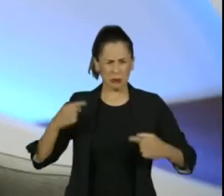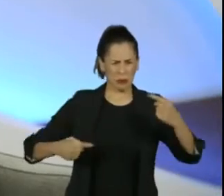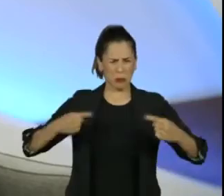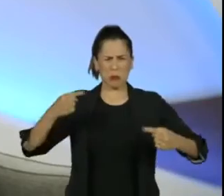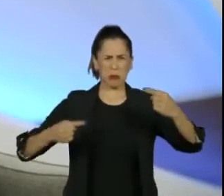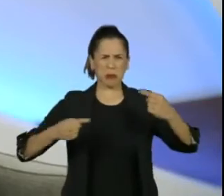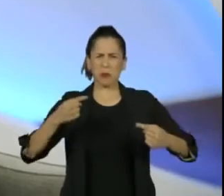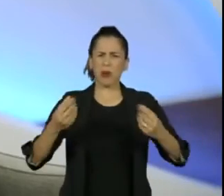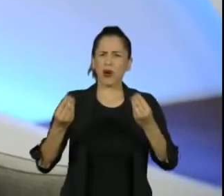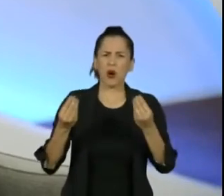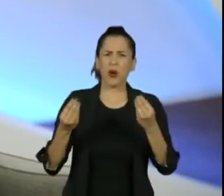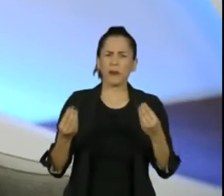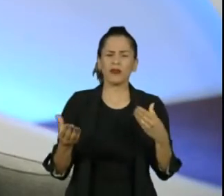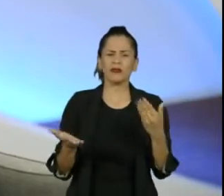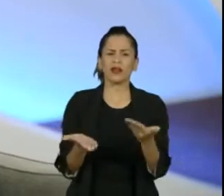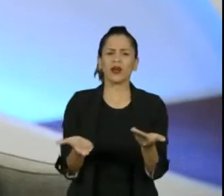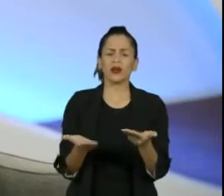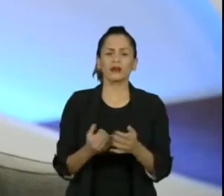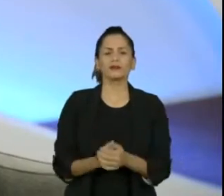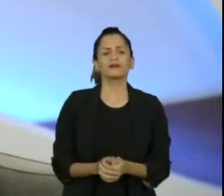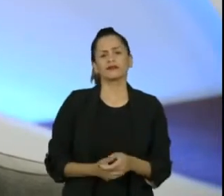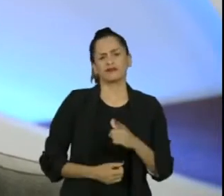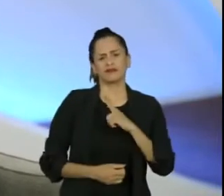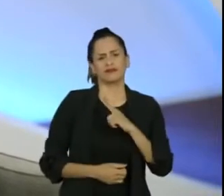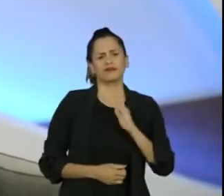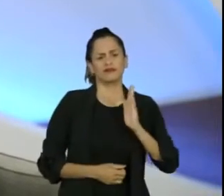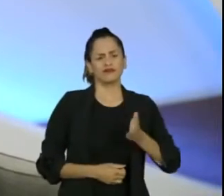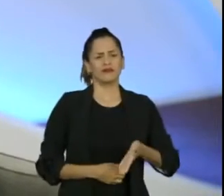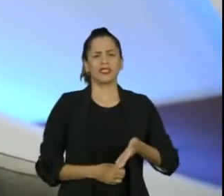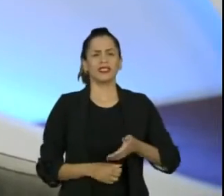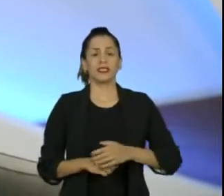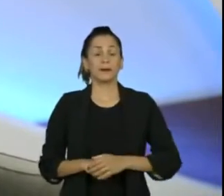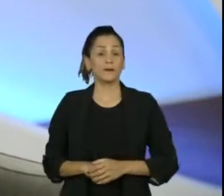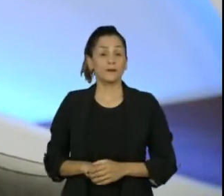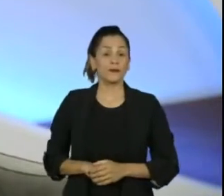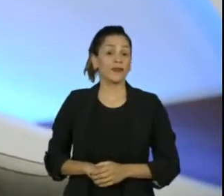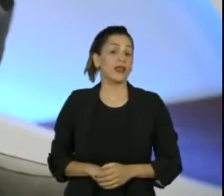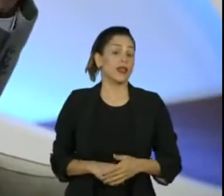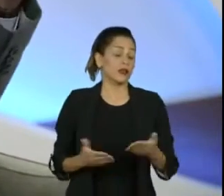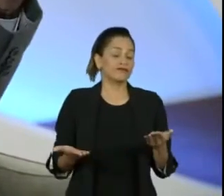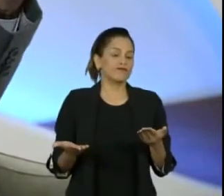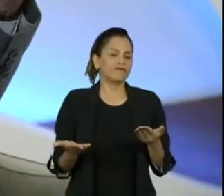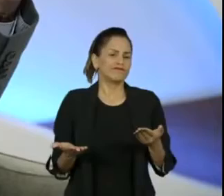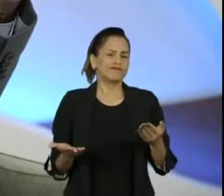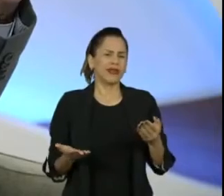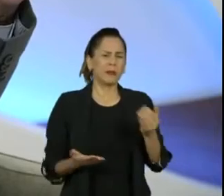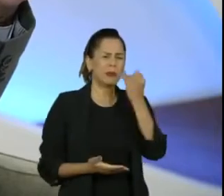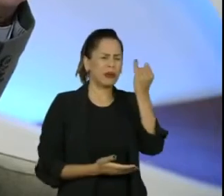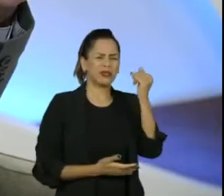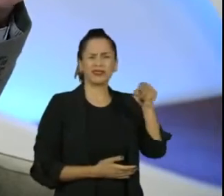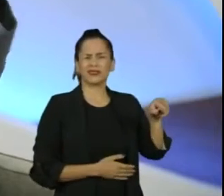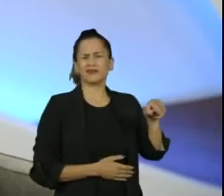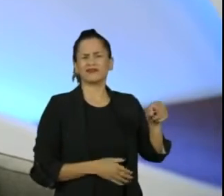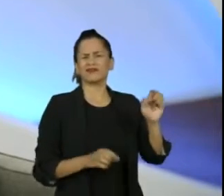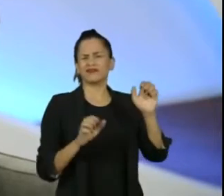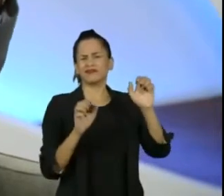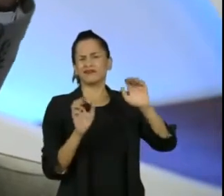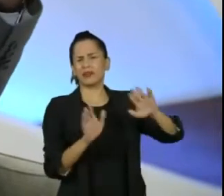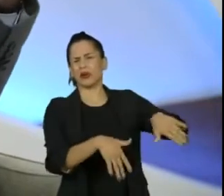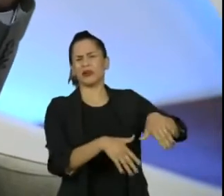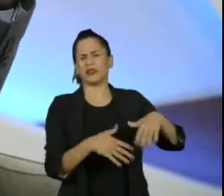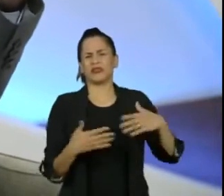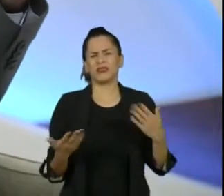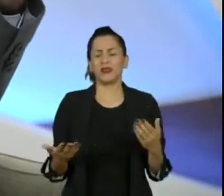foi instalado o gabinete do ódio. E eu vou te falar uma coisa, Pedro, não dou a menor importância para isso. Você fala assim,